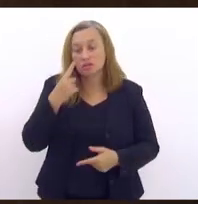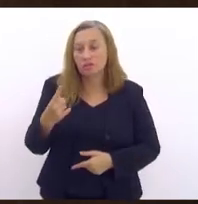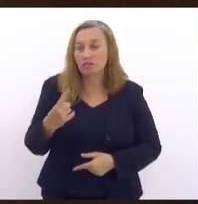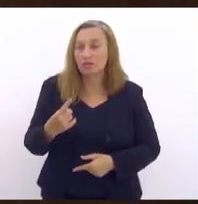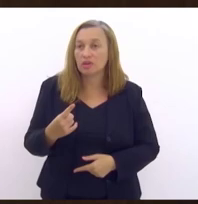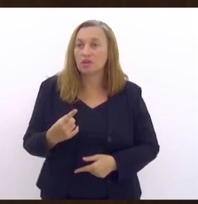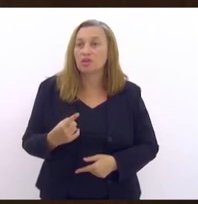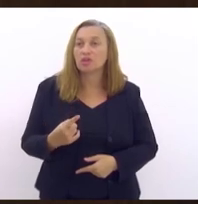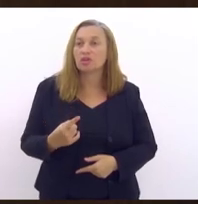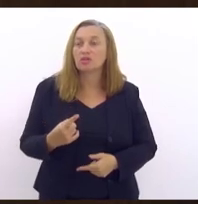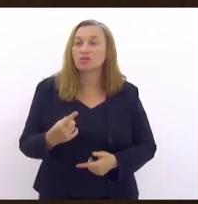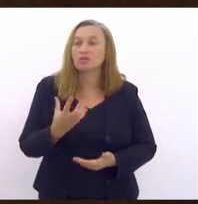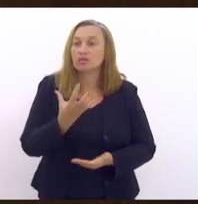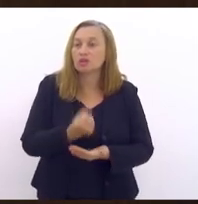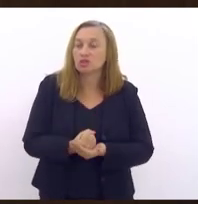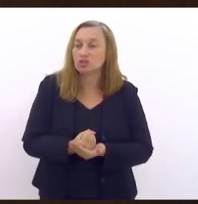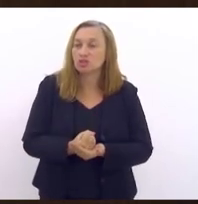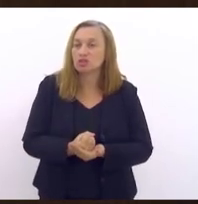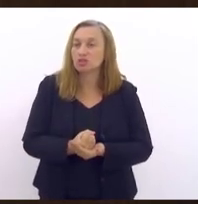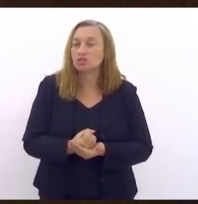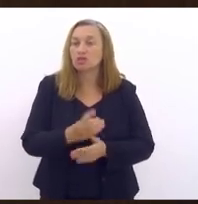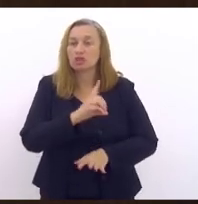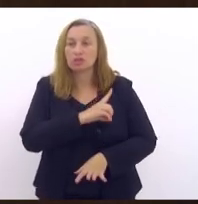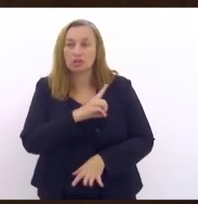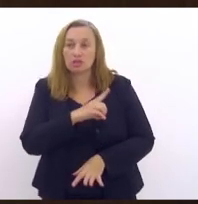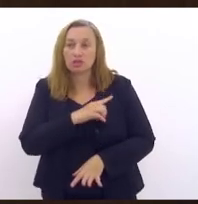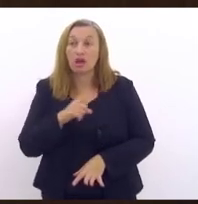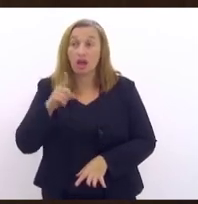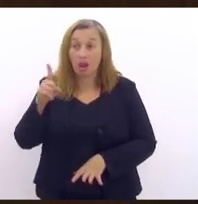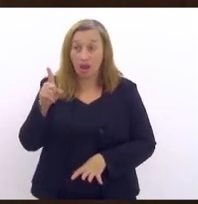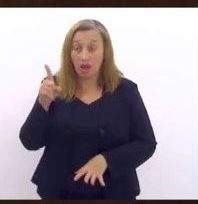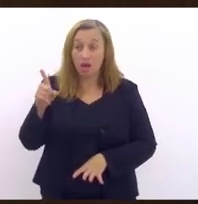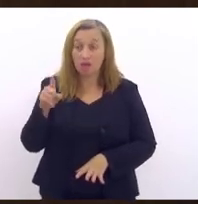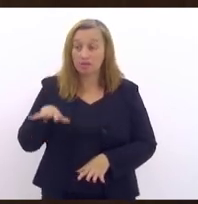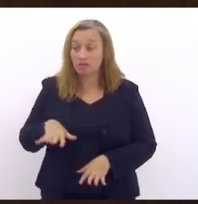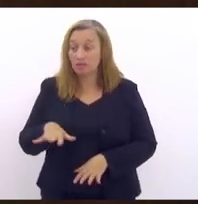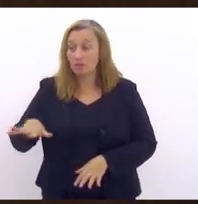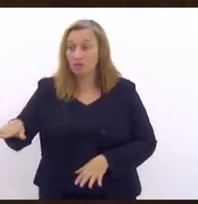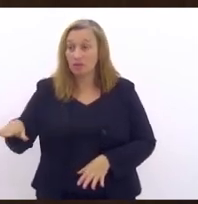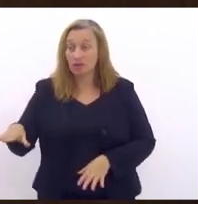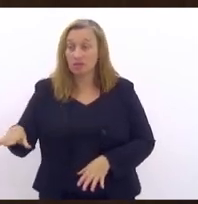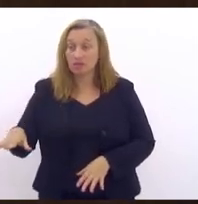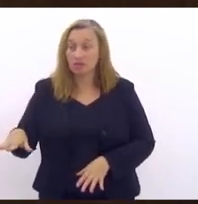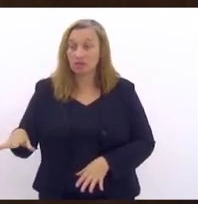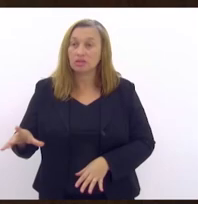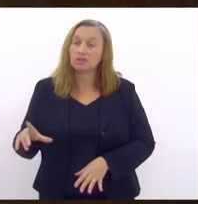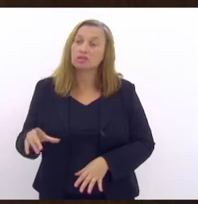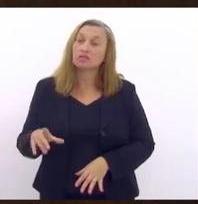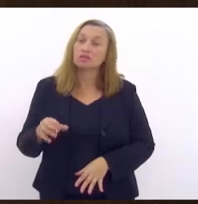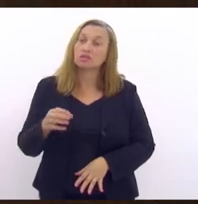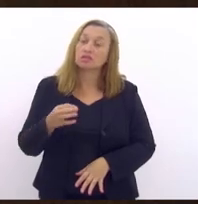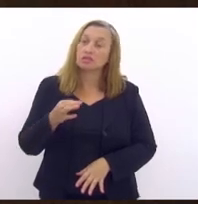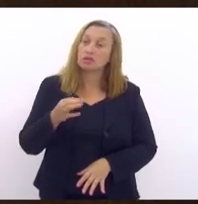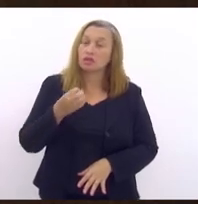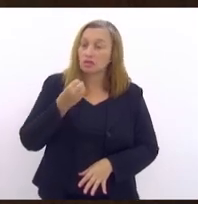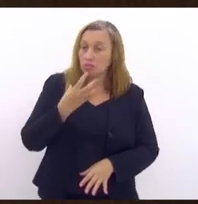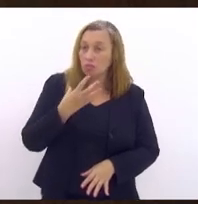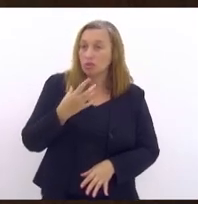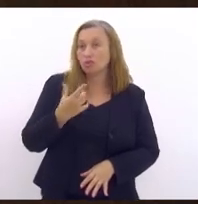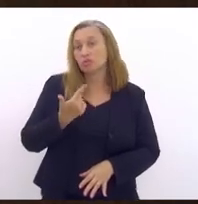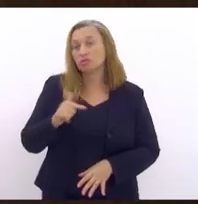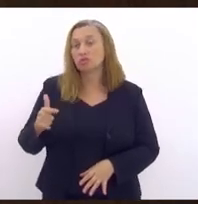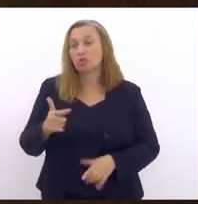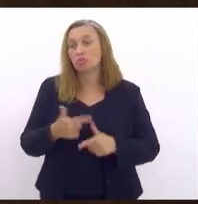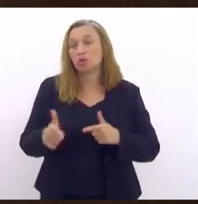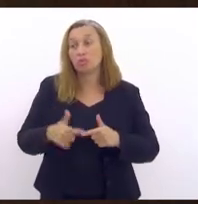nos registros de ocorrência das delegacias, lá em cima, nas comunidades, ainda bem que não tem esse mesmo tipo de